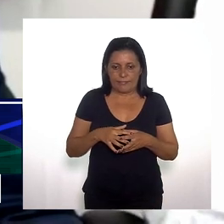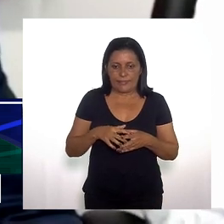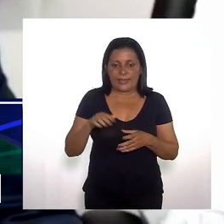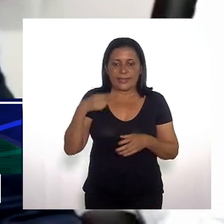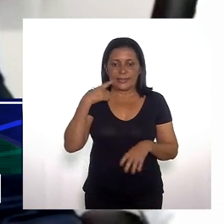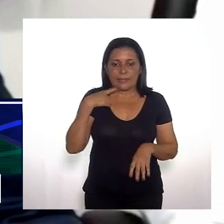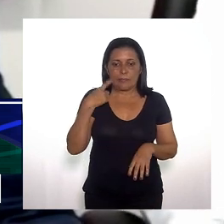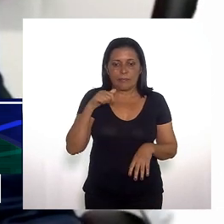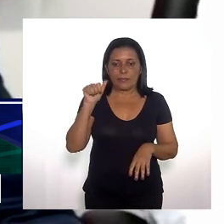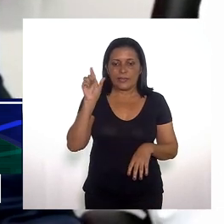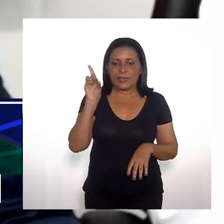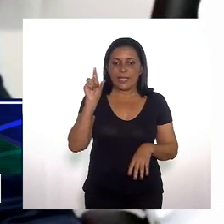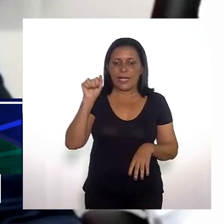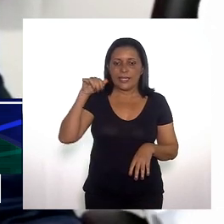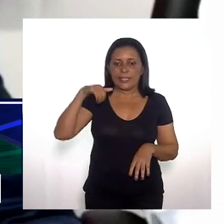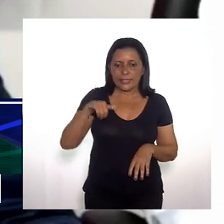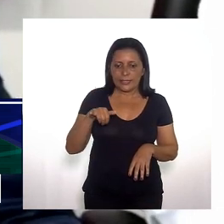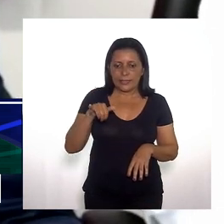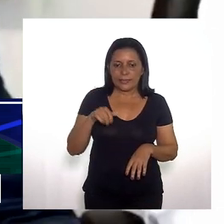Deputada Dani Monteiro.